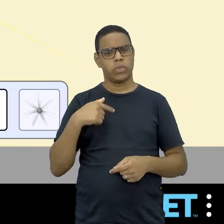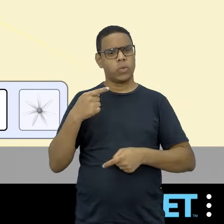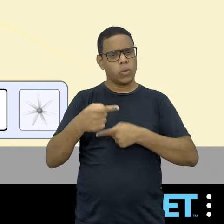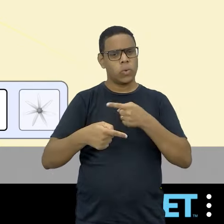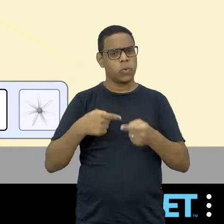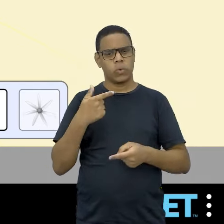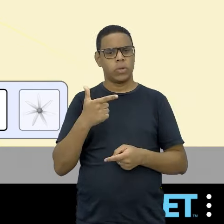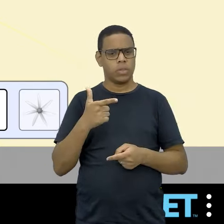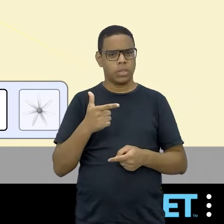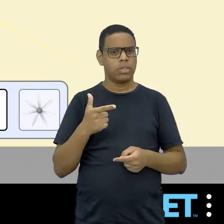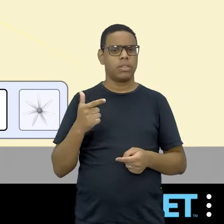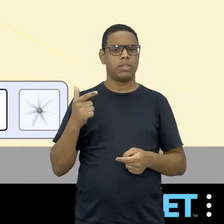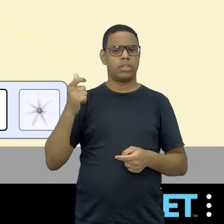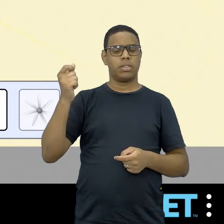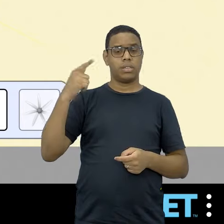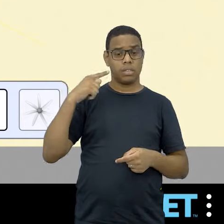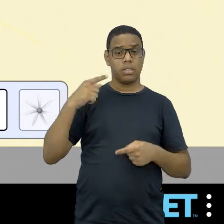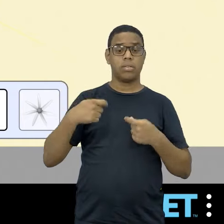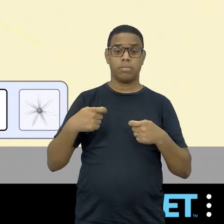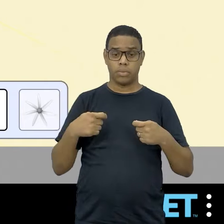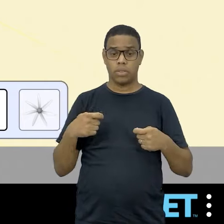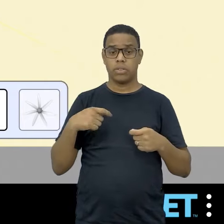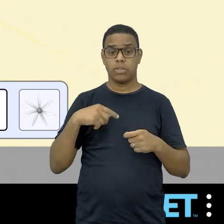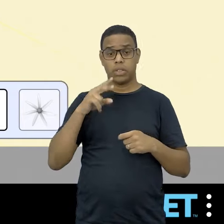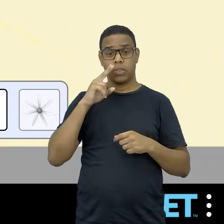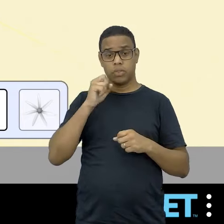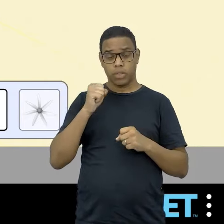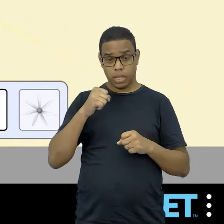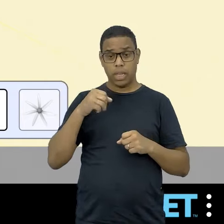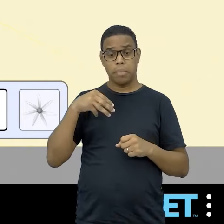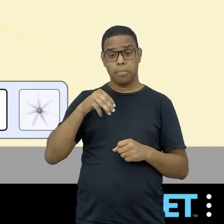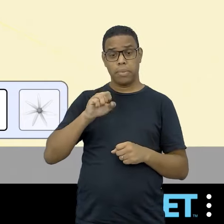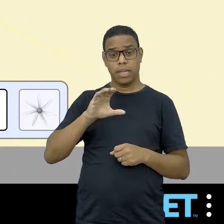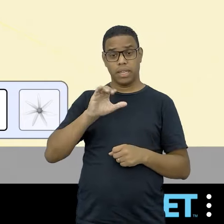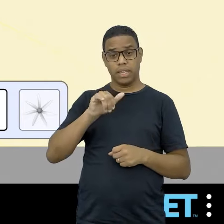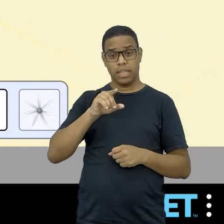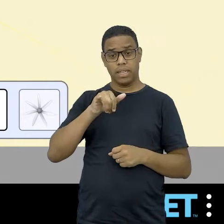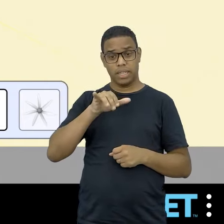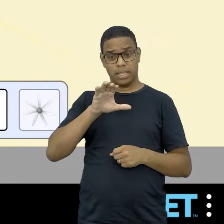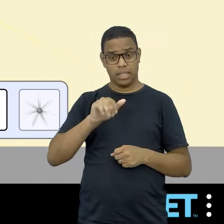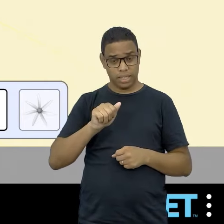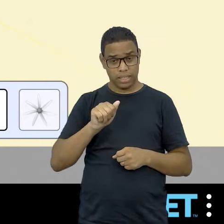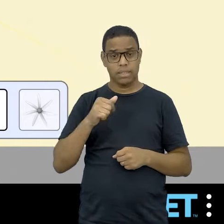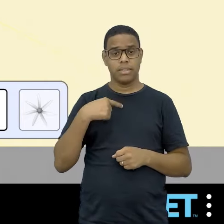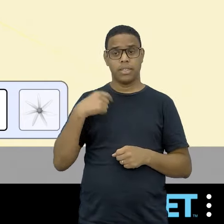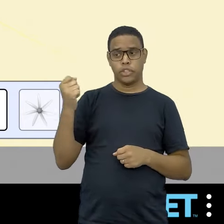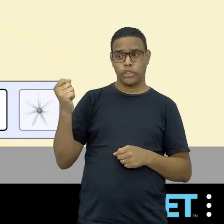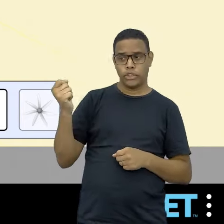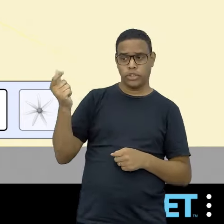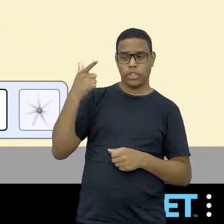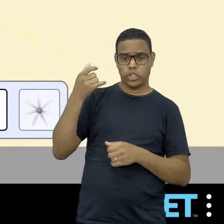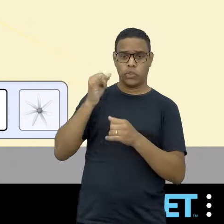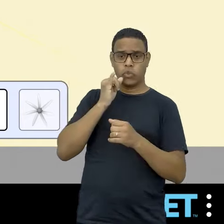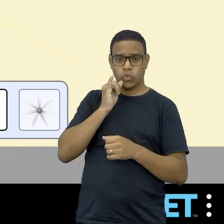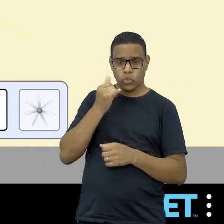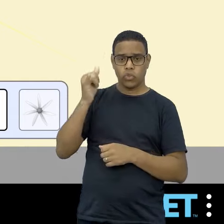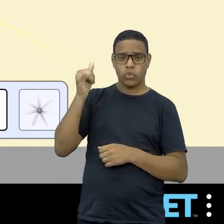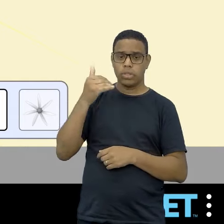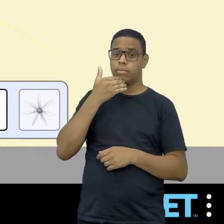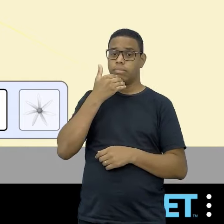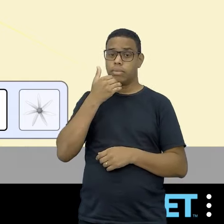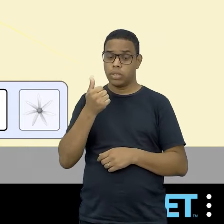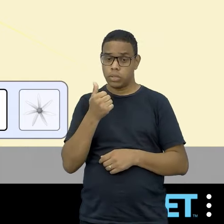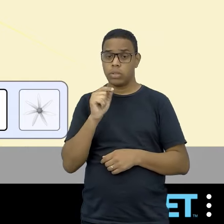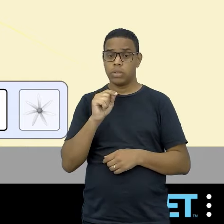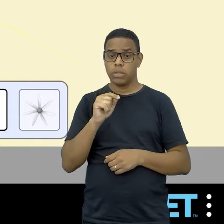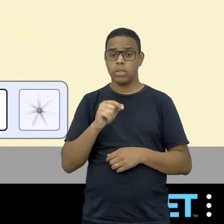gira. Para girar isso daí precisa de uma força mecânica, né? No caso aí da energia solar, o ideal a se